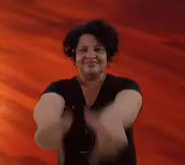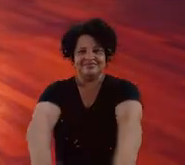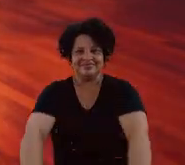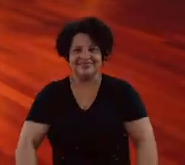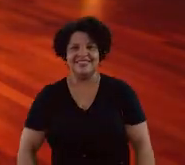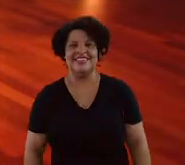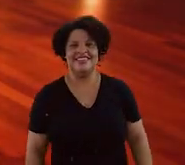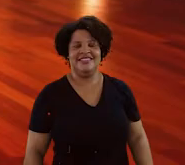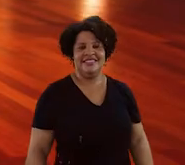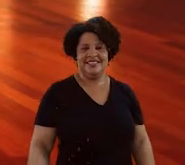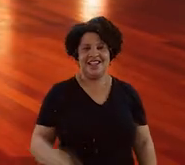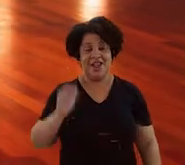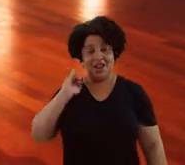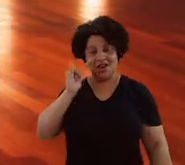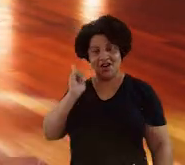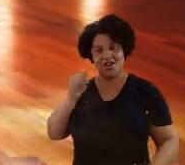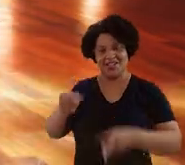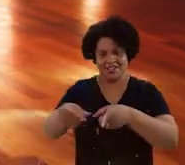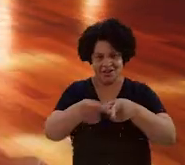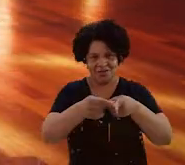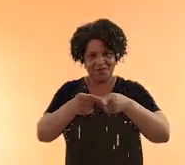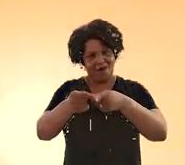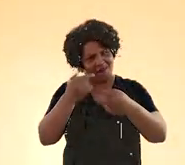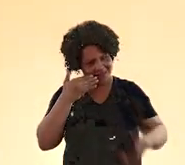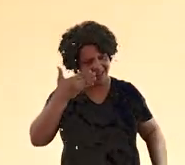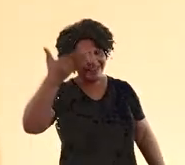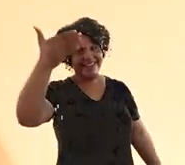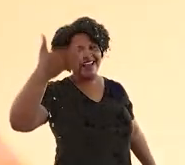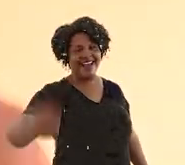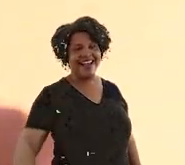Meu bonde bagaça, te amassa. É a cronista do morro, tá ligado?